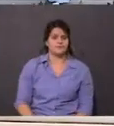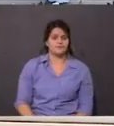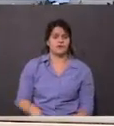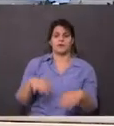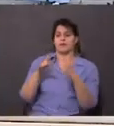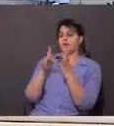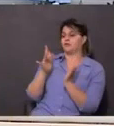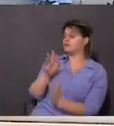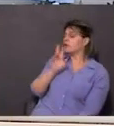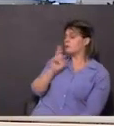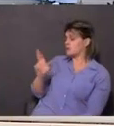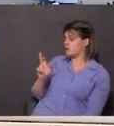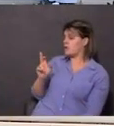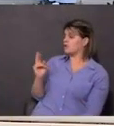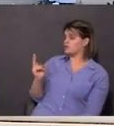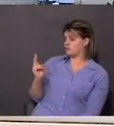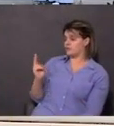And he said to them,